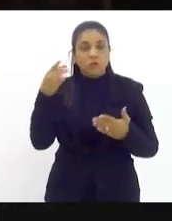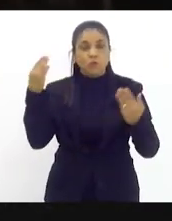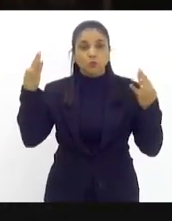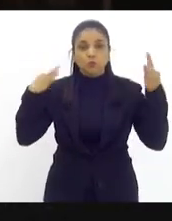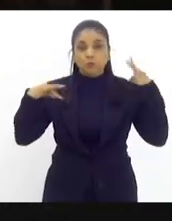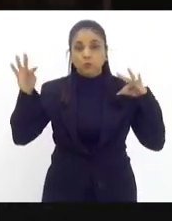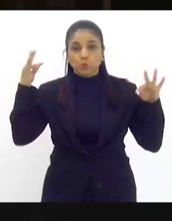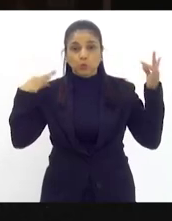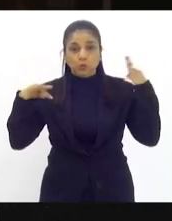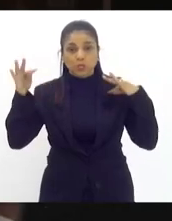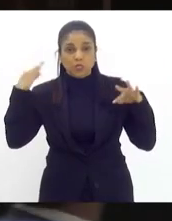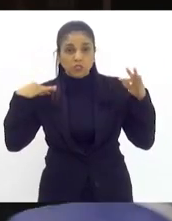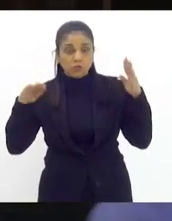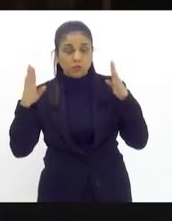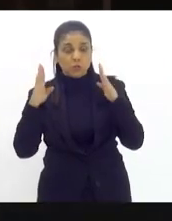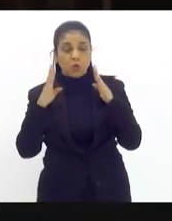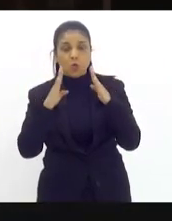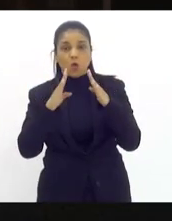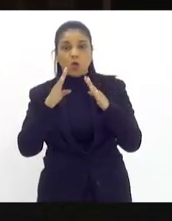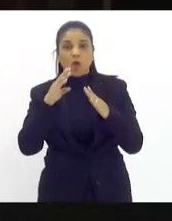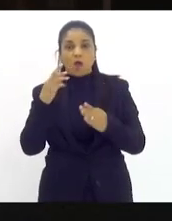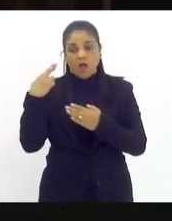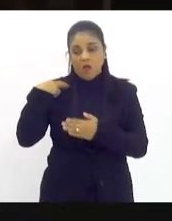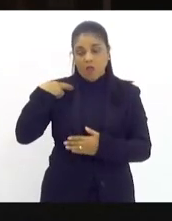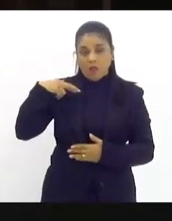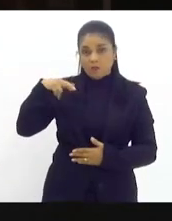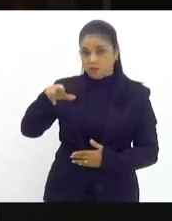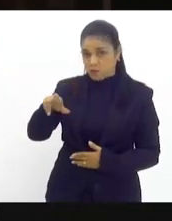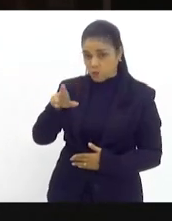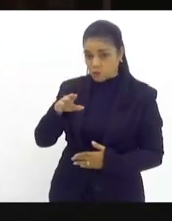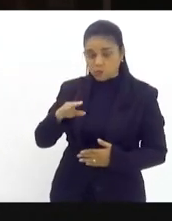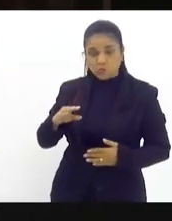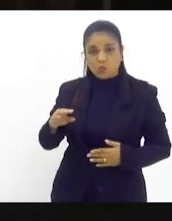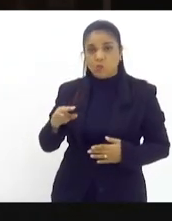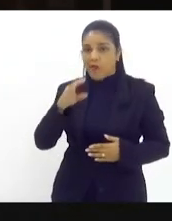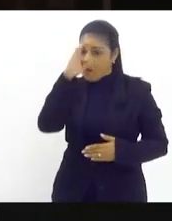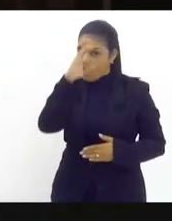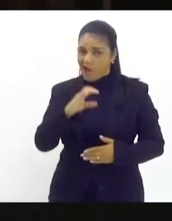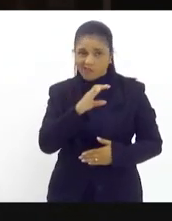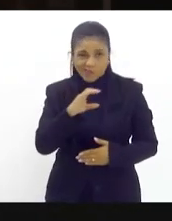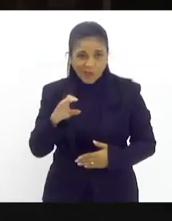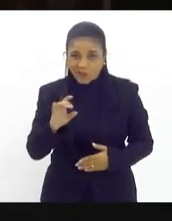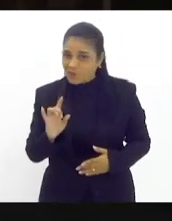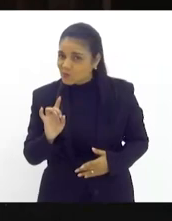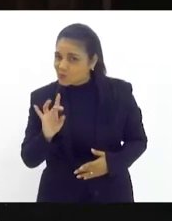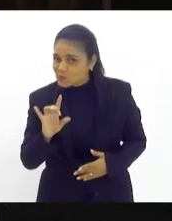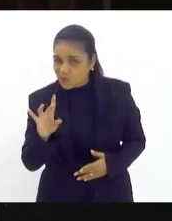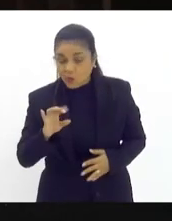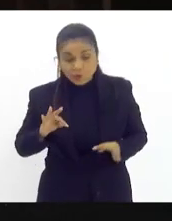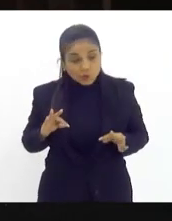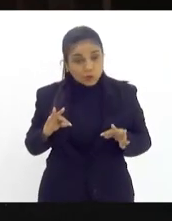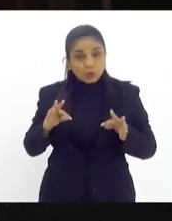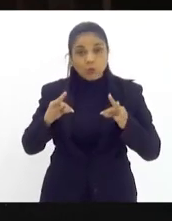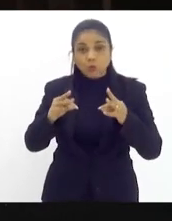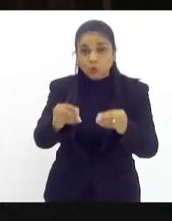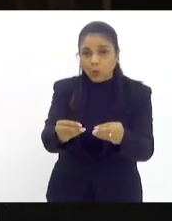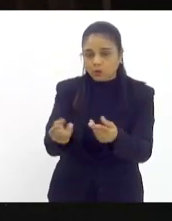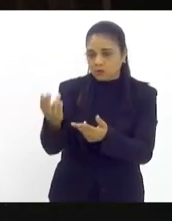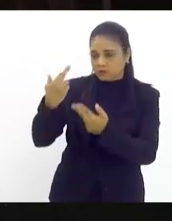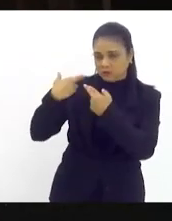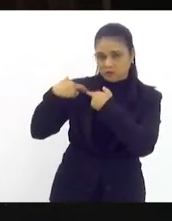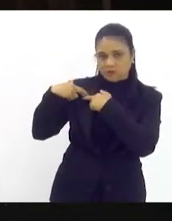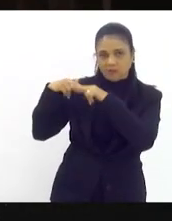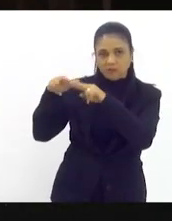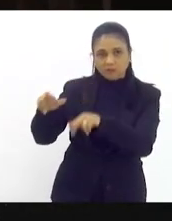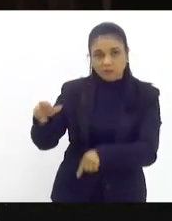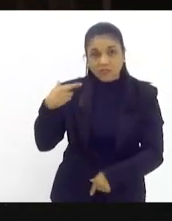religioso não o turismo católico mas é um turismo de todos na Cidade do Rio de Janeiro de todas as religiões